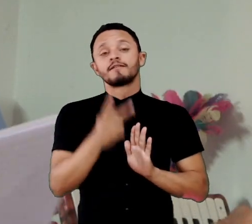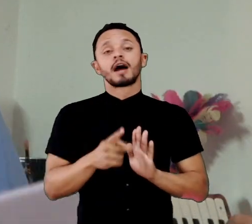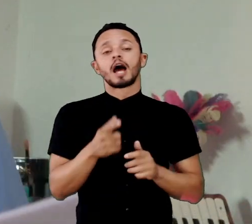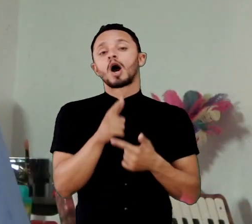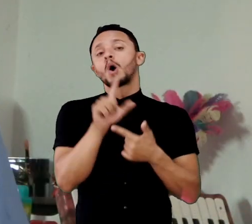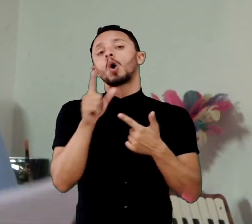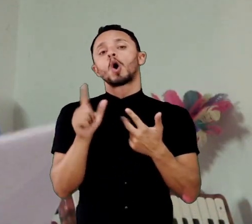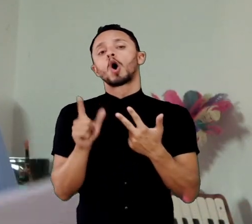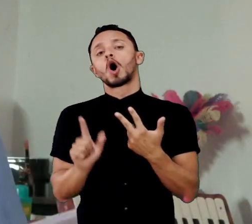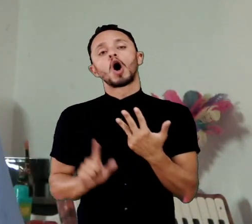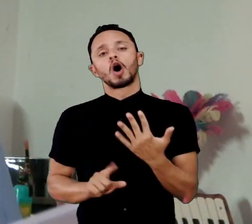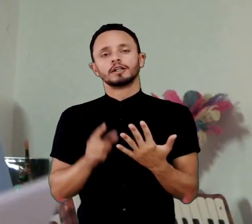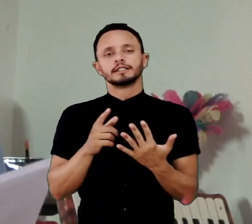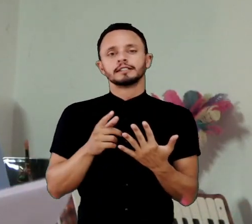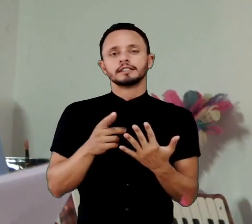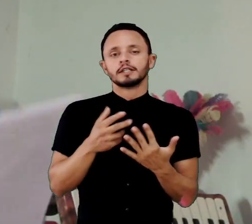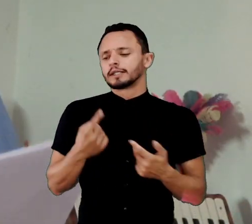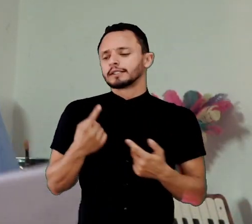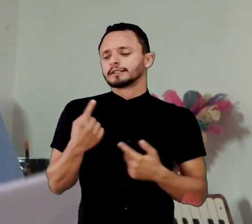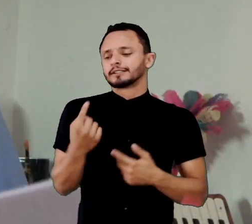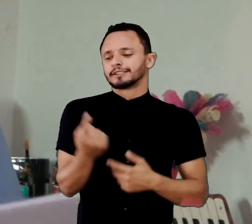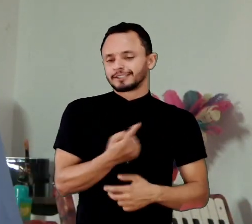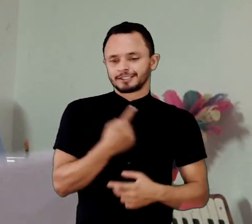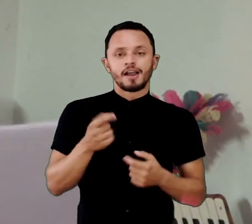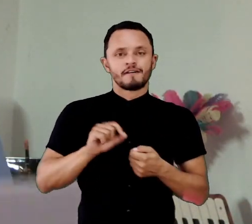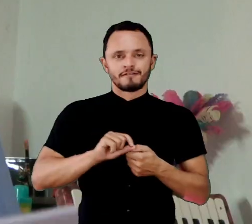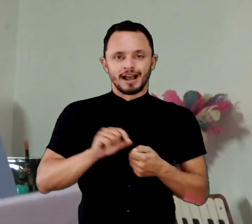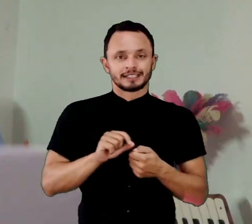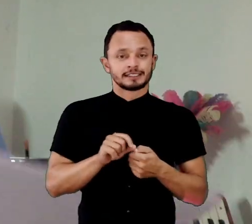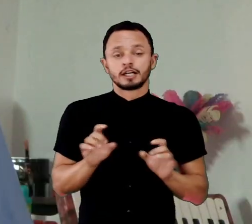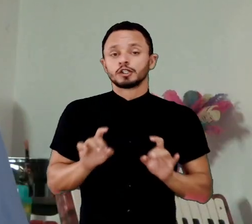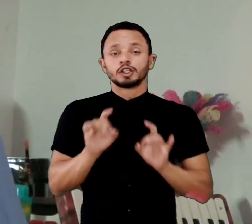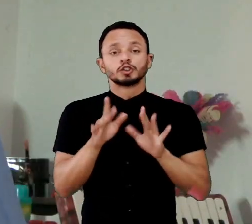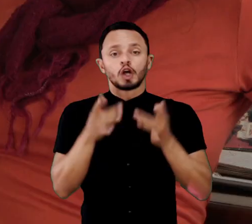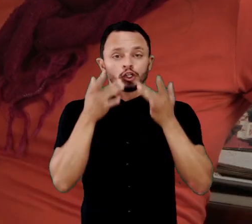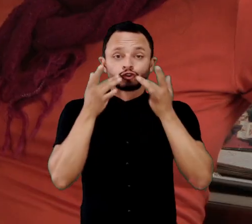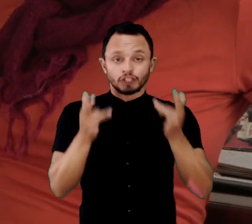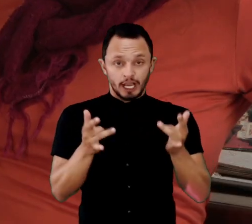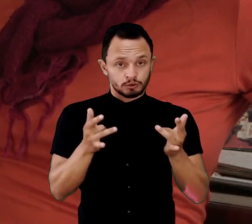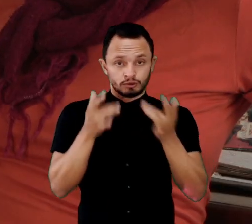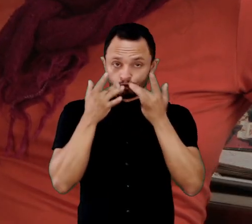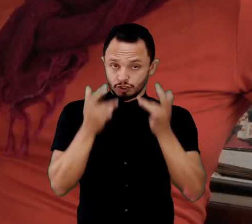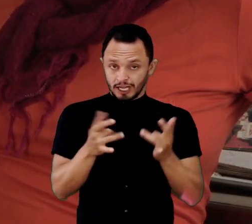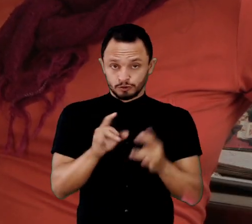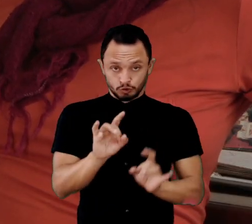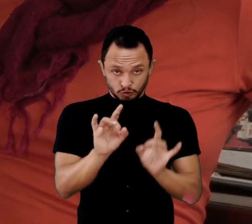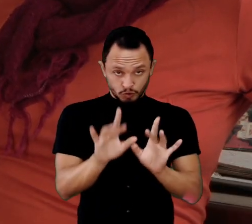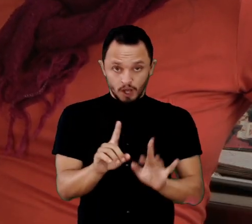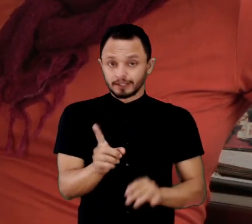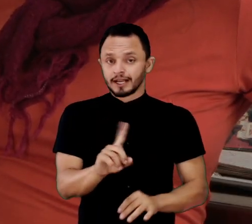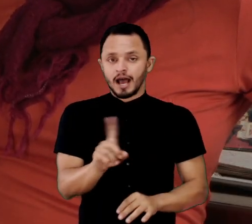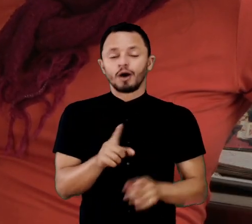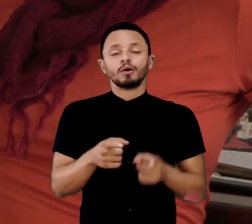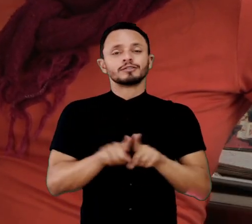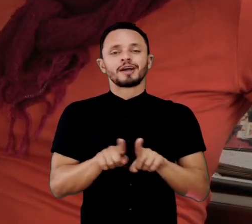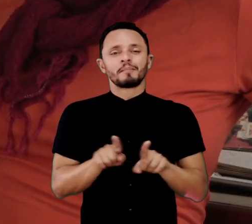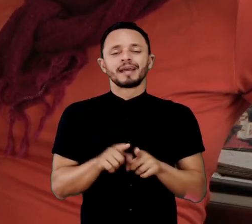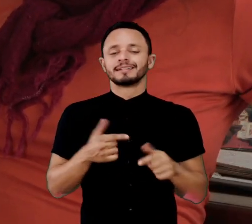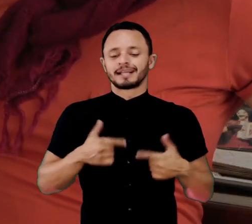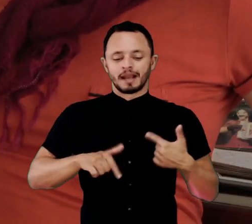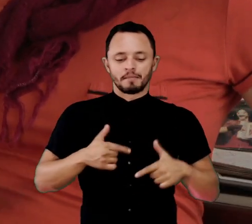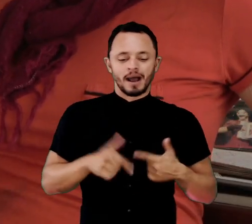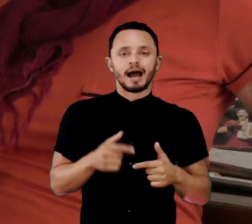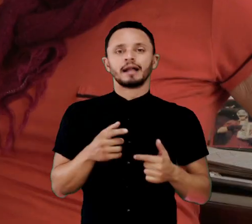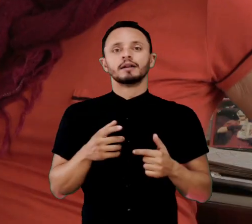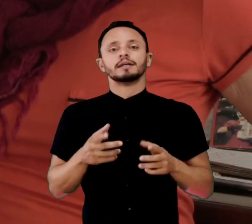das outras atividades que a gente faz, que não é só espetáculos. Né? Eu acho que o Andante sempre teve essa característica,